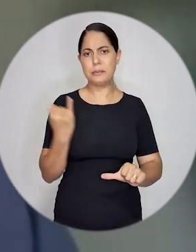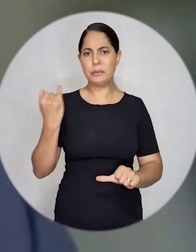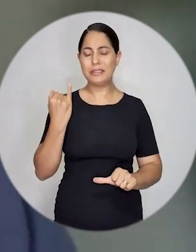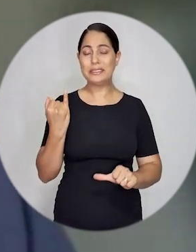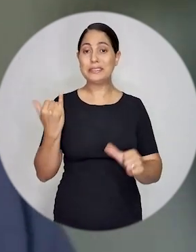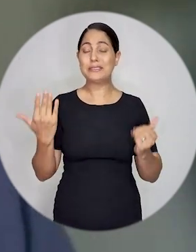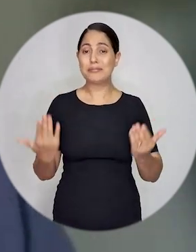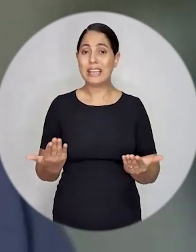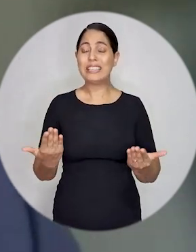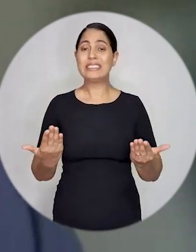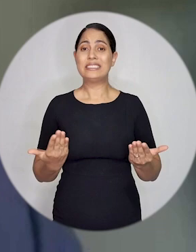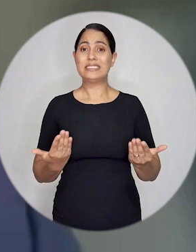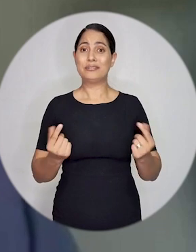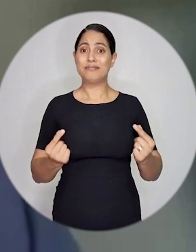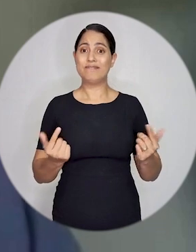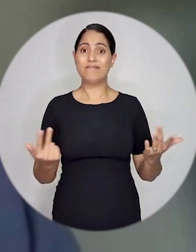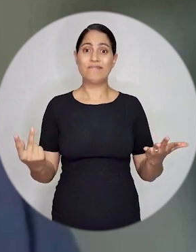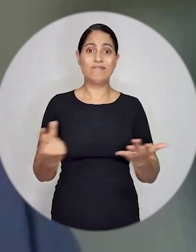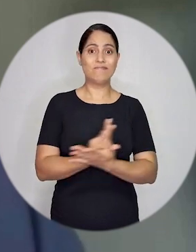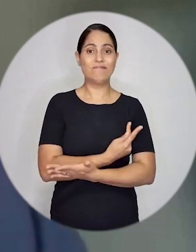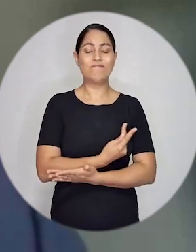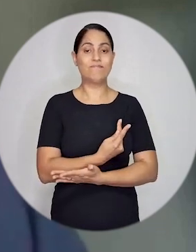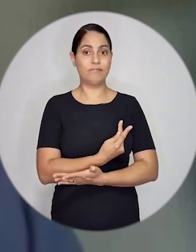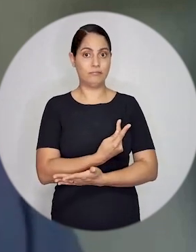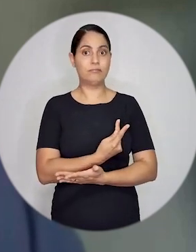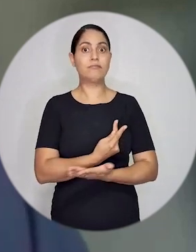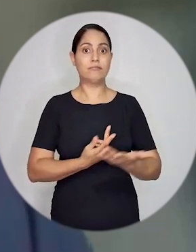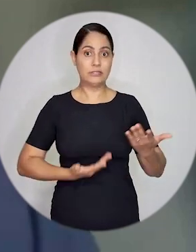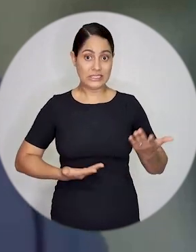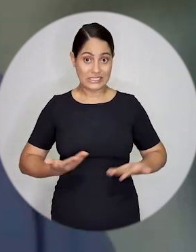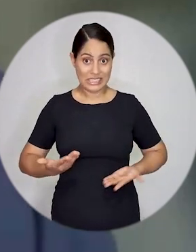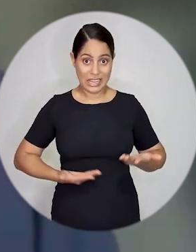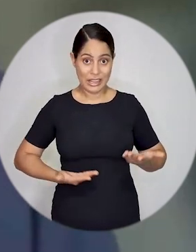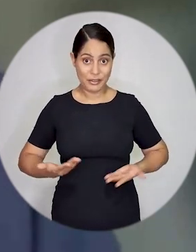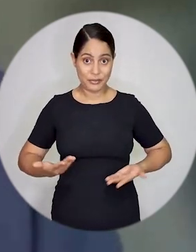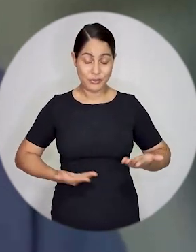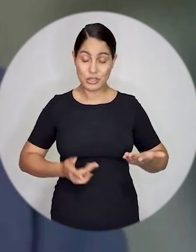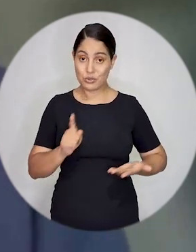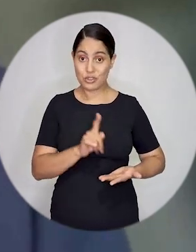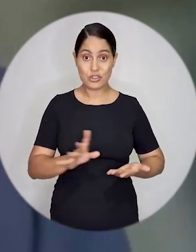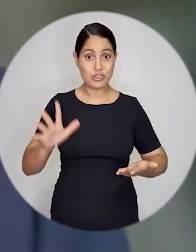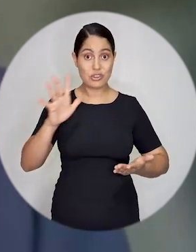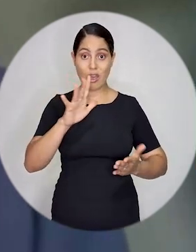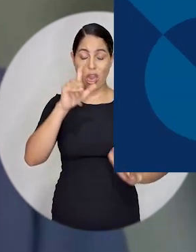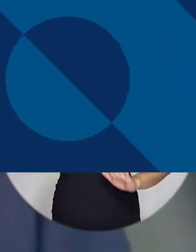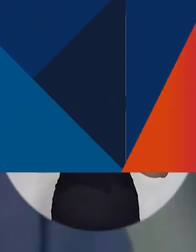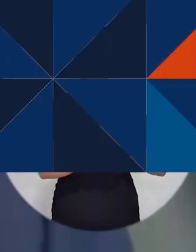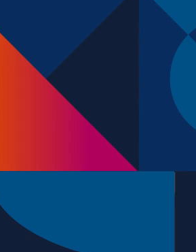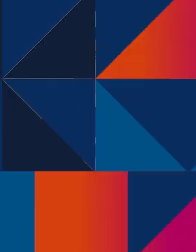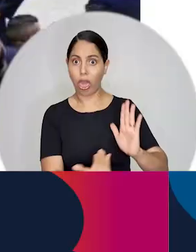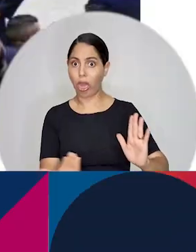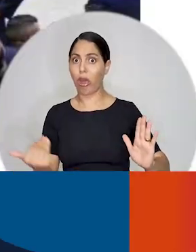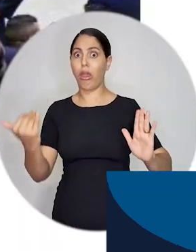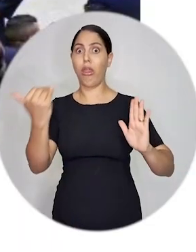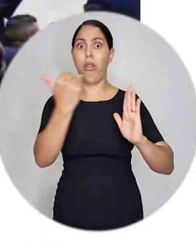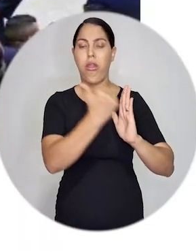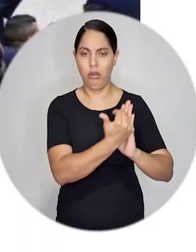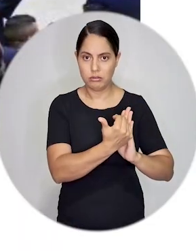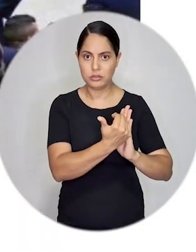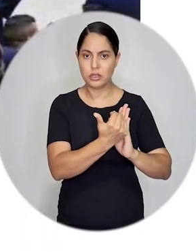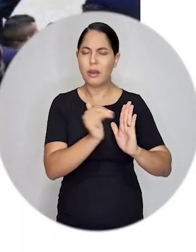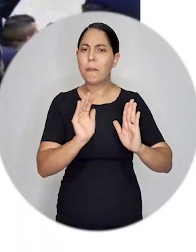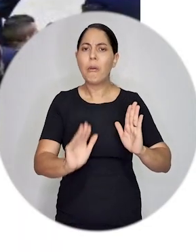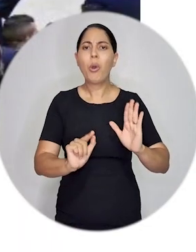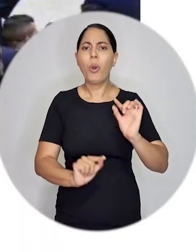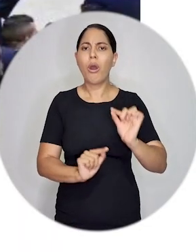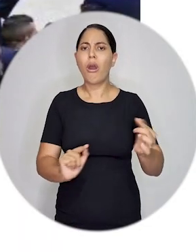com o tema do aumento de carga para os prestadores de serviço em geral. Tomemos como